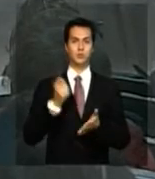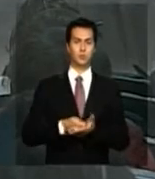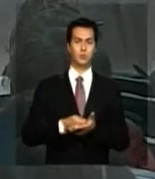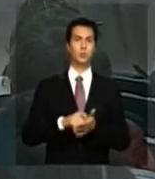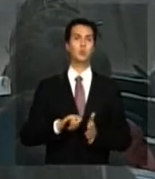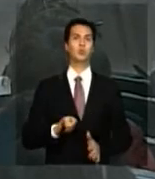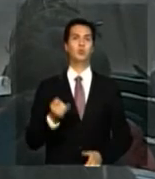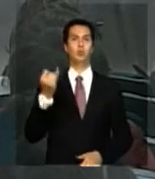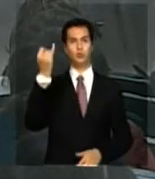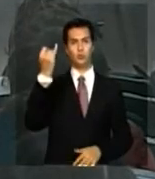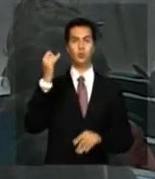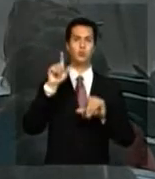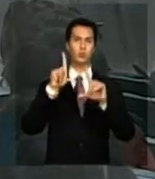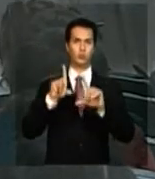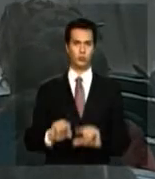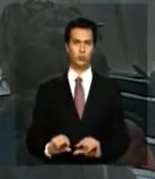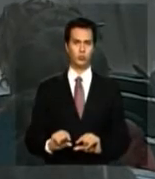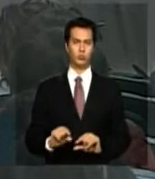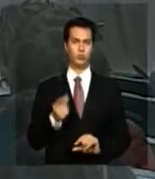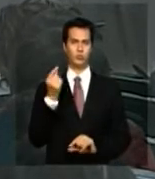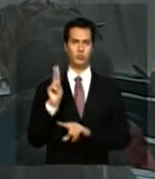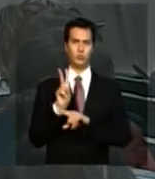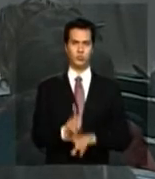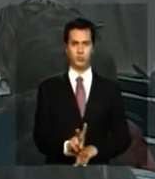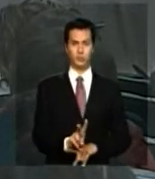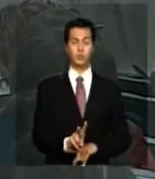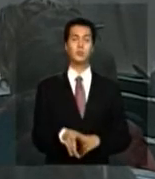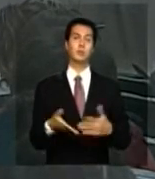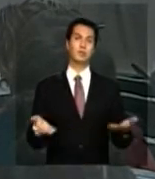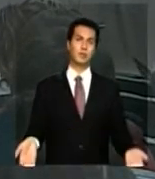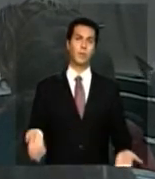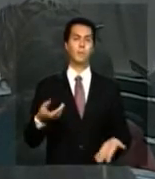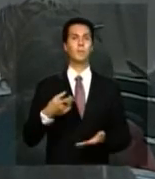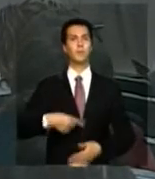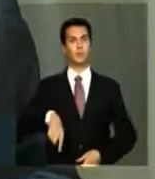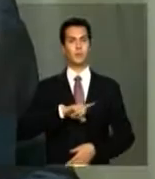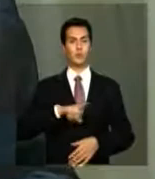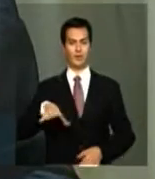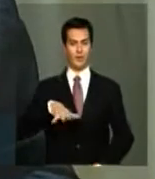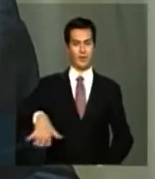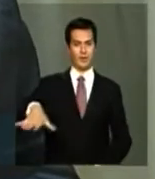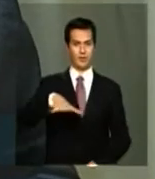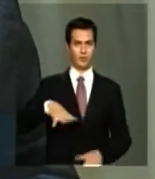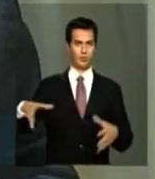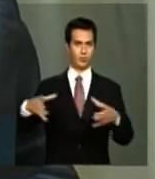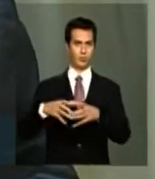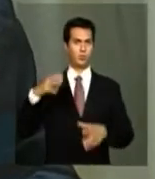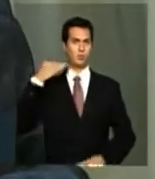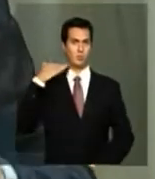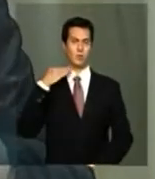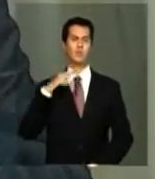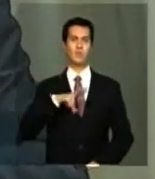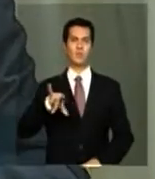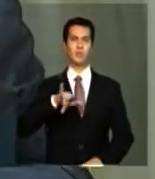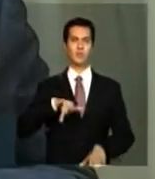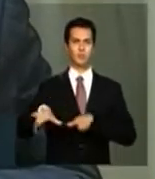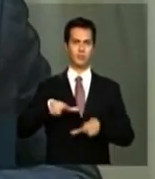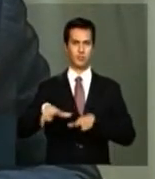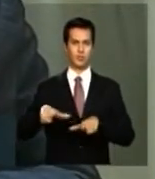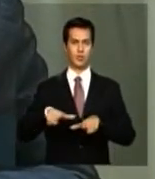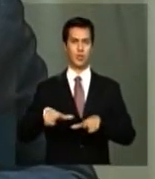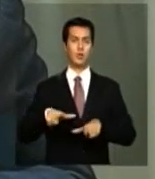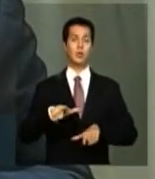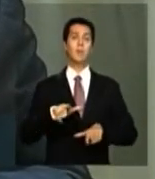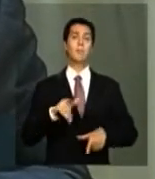do juros do empréstimo então é isto que o setor bancário fará o banco